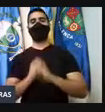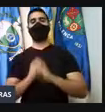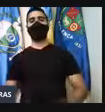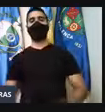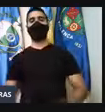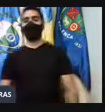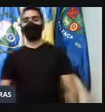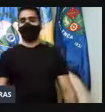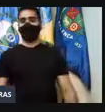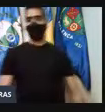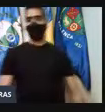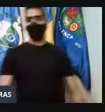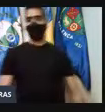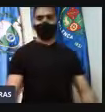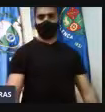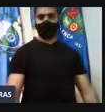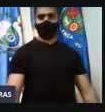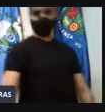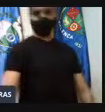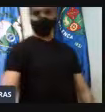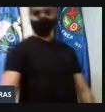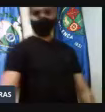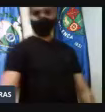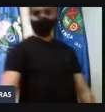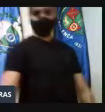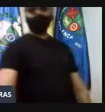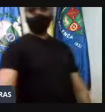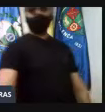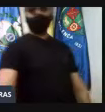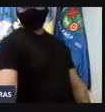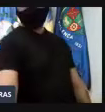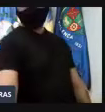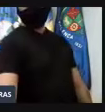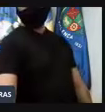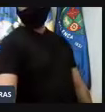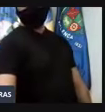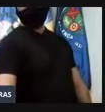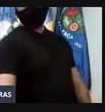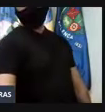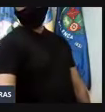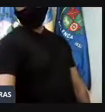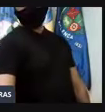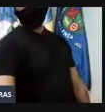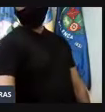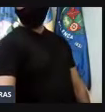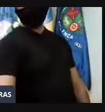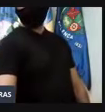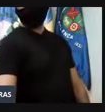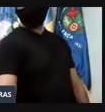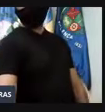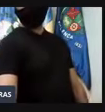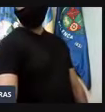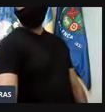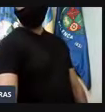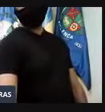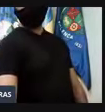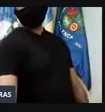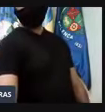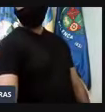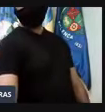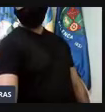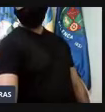Amém. Vamos agora para a presença dos senhores vereadores, Dr. Luiz Saulo